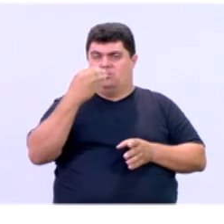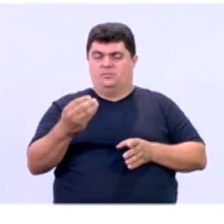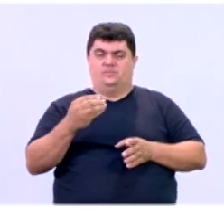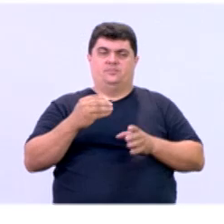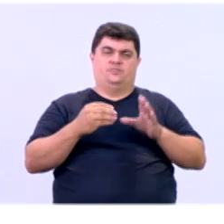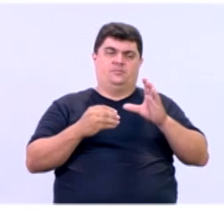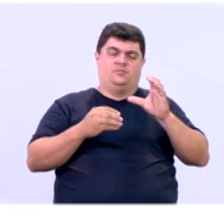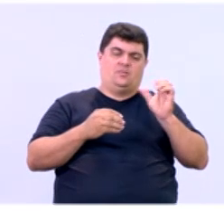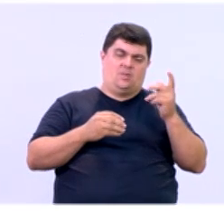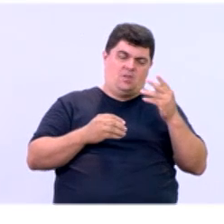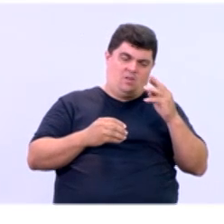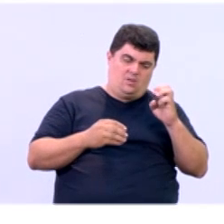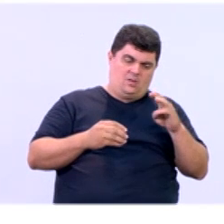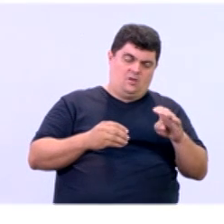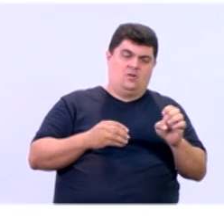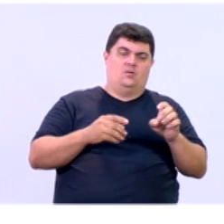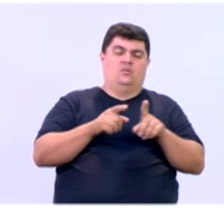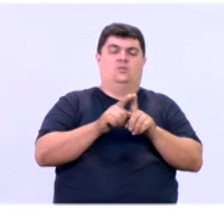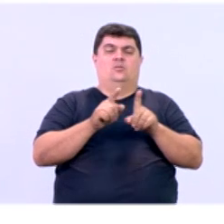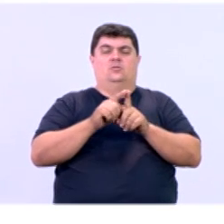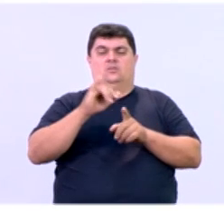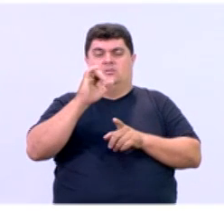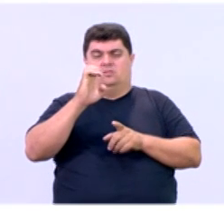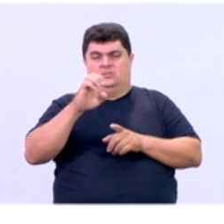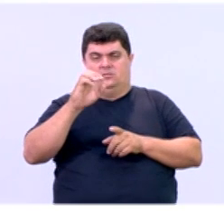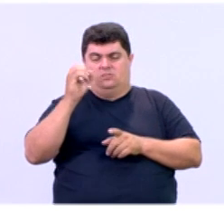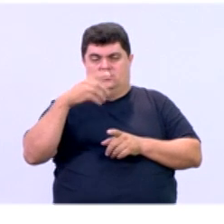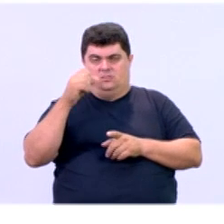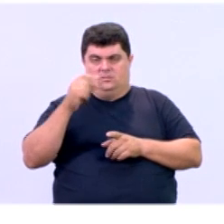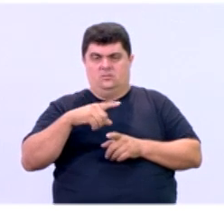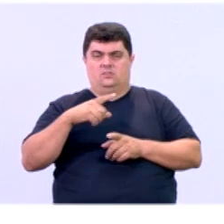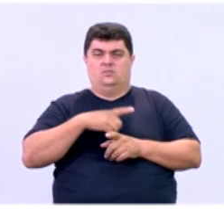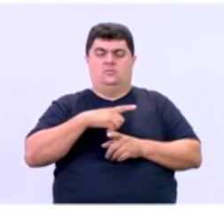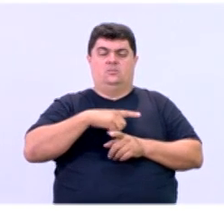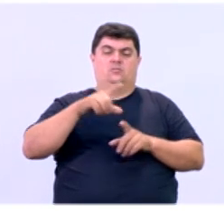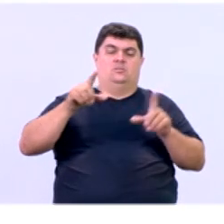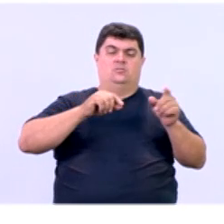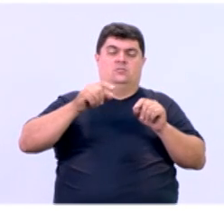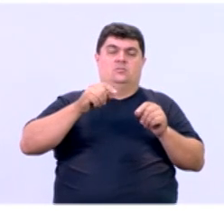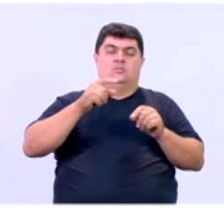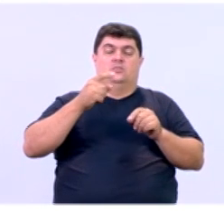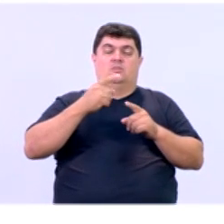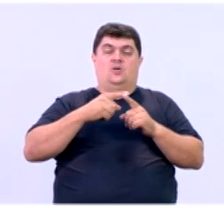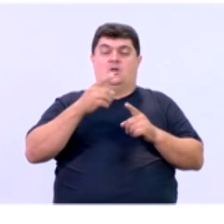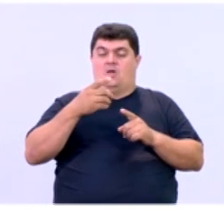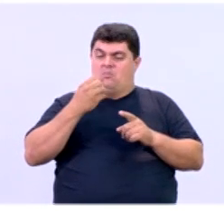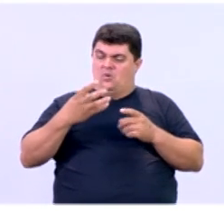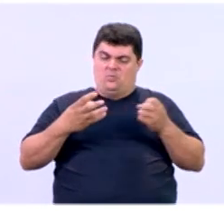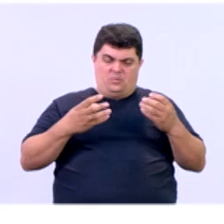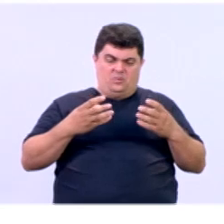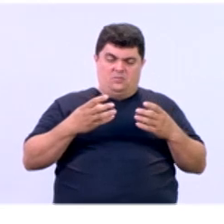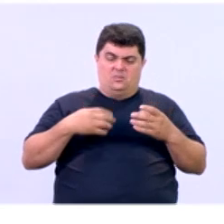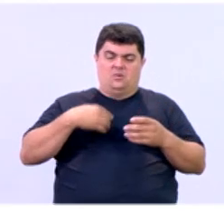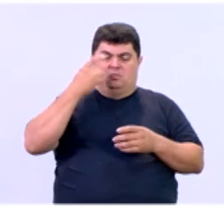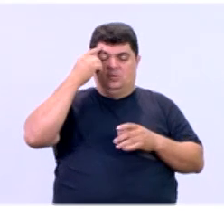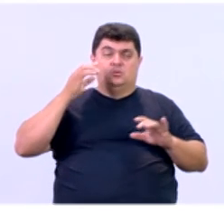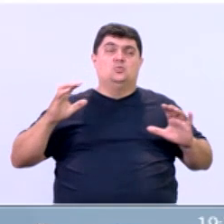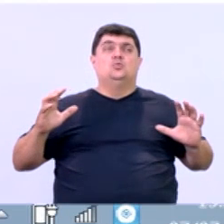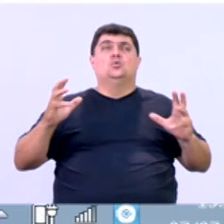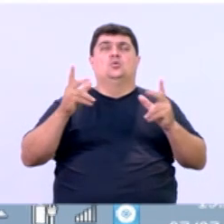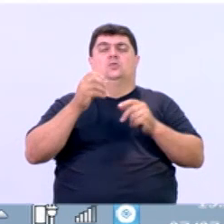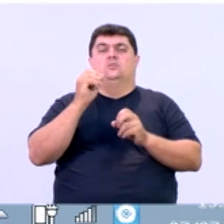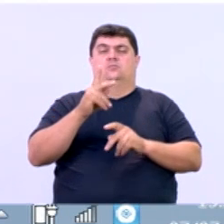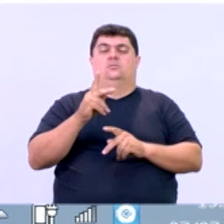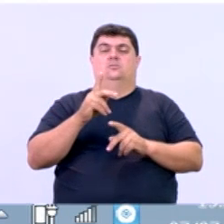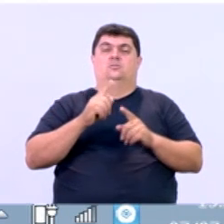estar usando uma implementação de um navegador específico achando que está apropriado para todos os outros.